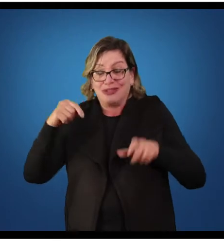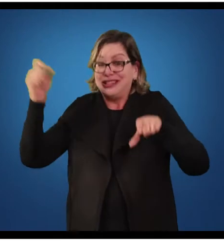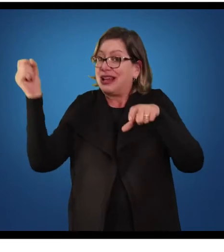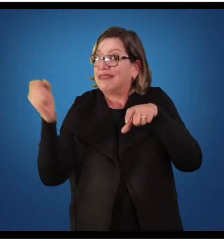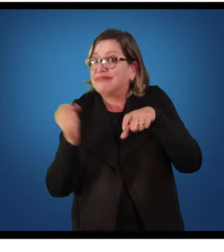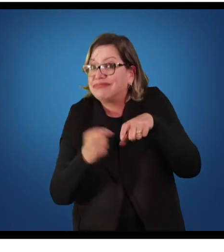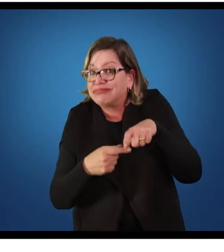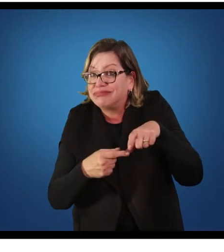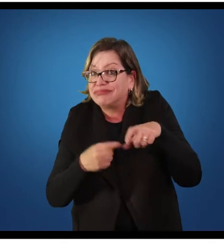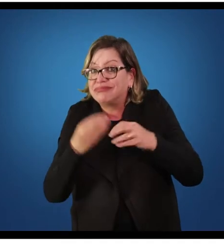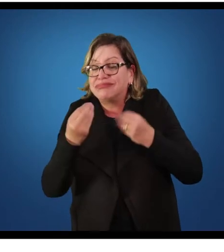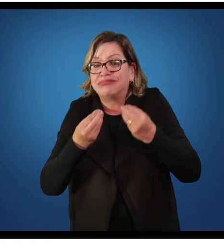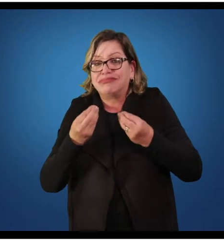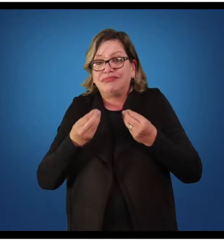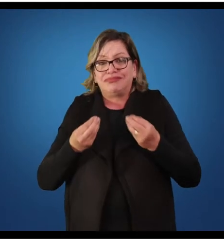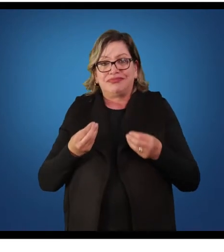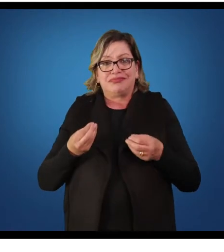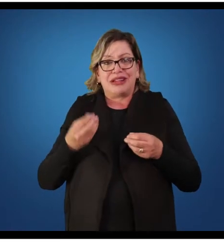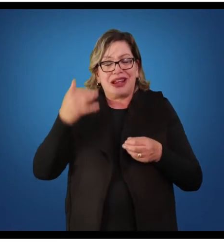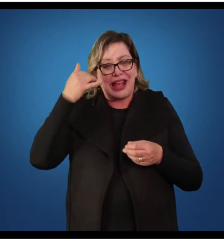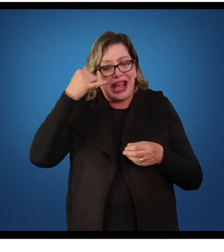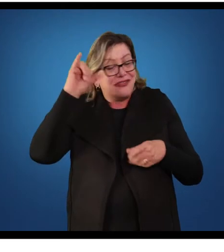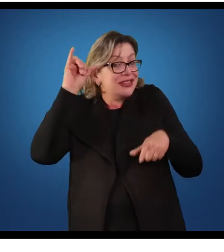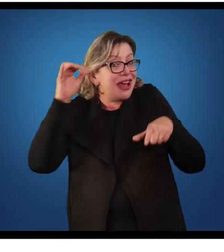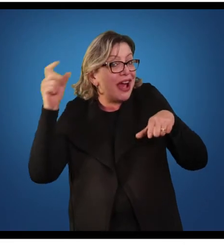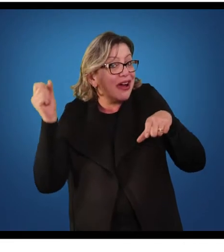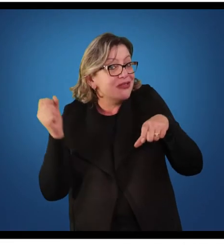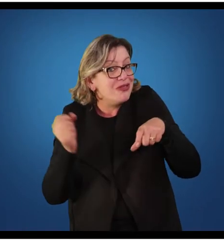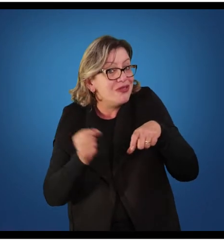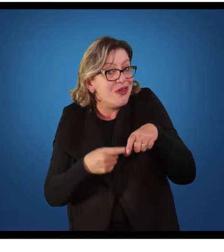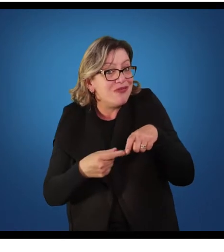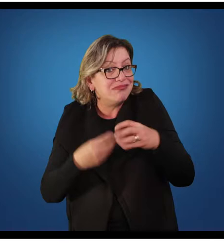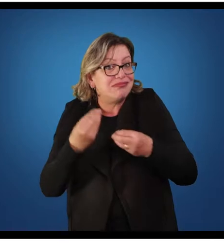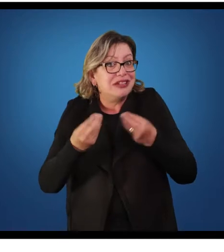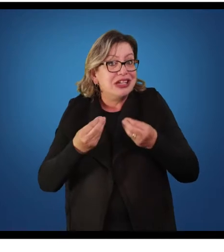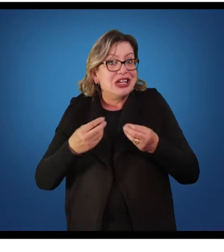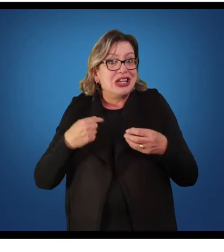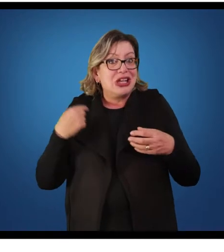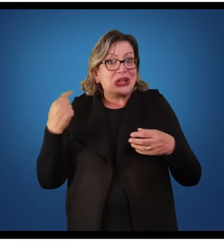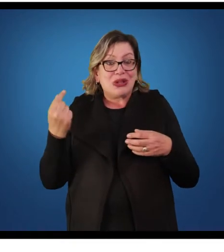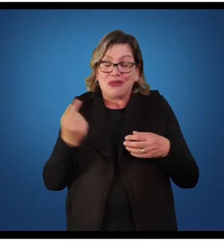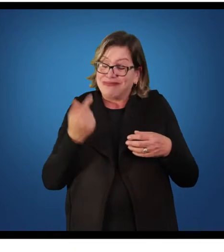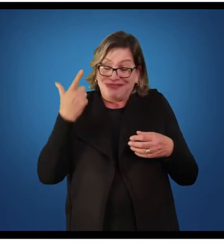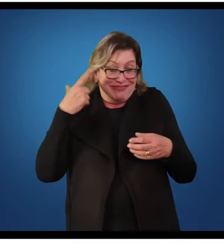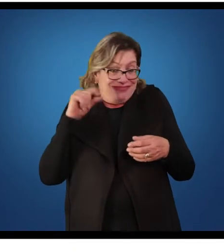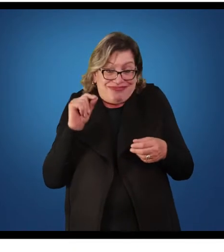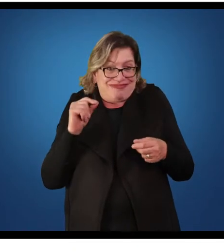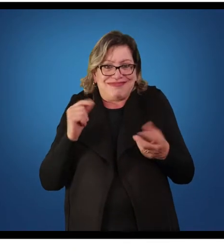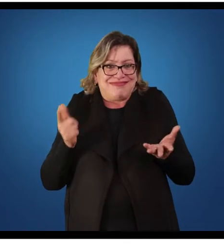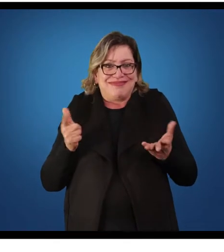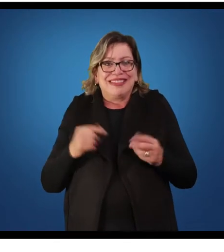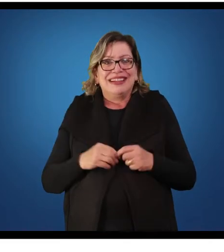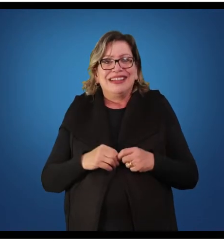aconteça para que soframos, para que não sofram o gol e nós não marquemos o gol, não é isso?